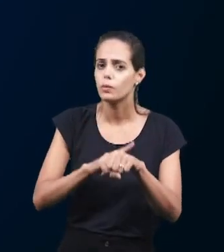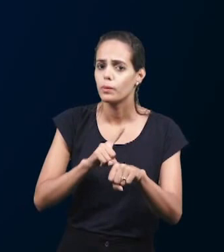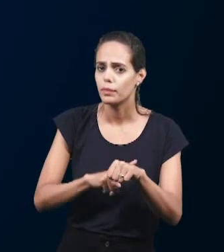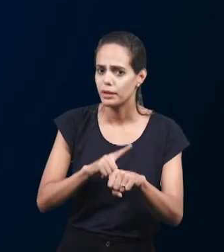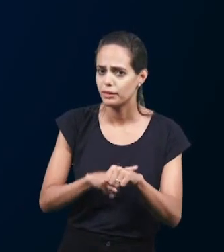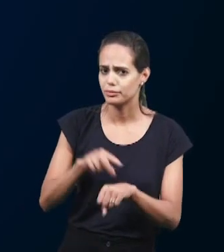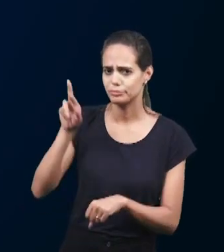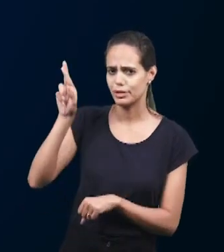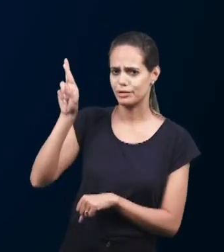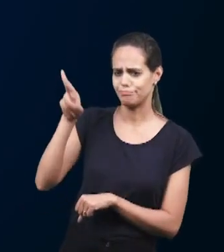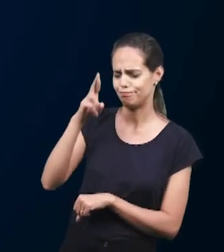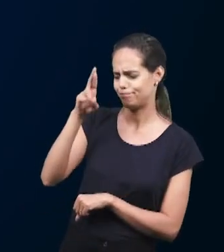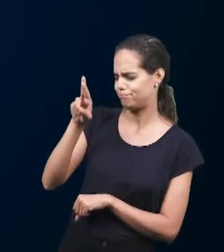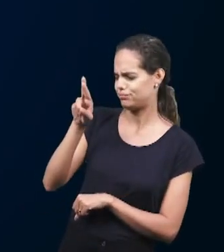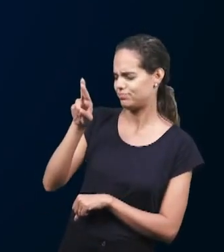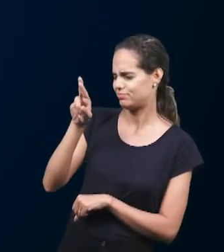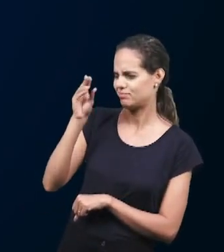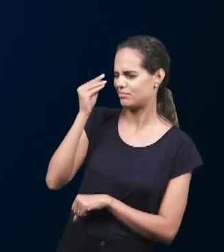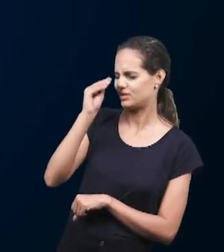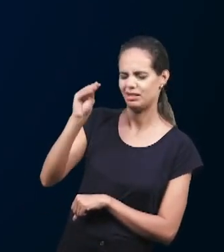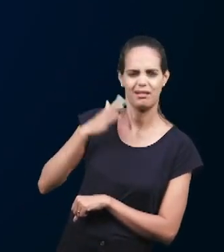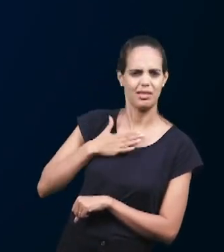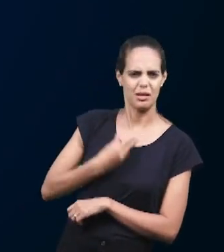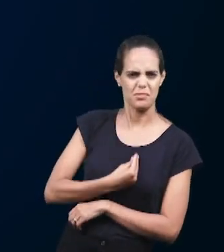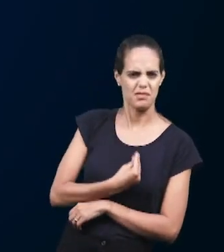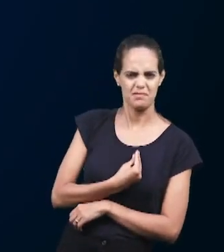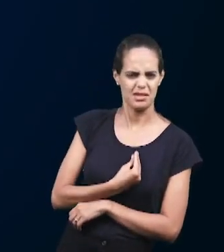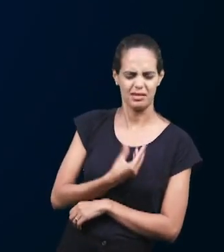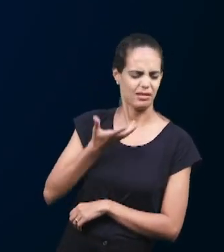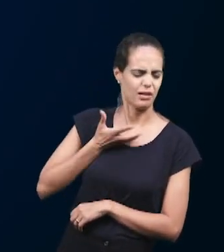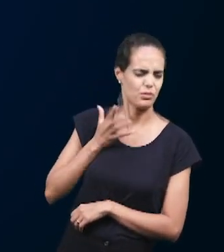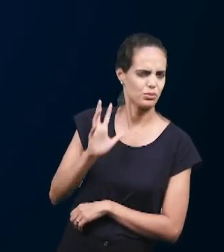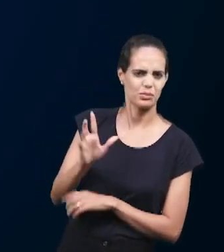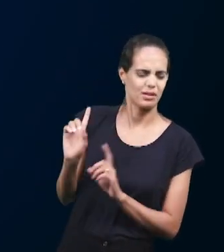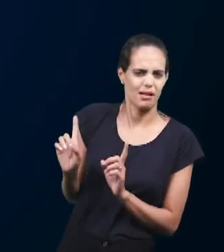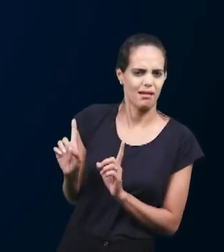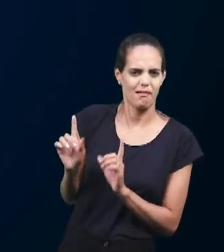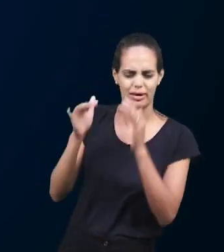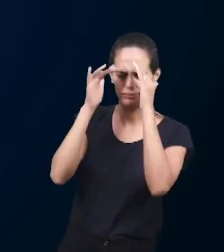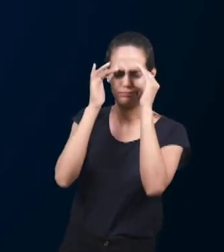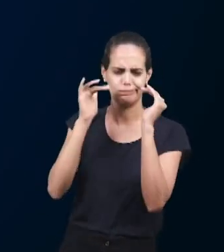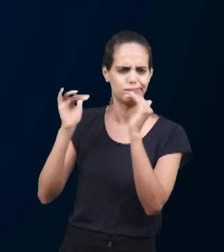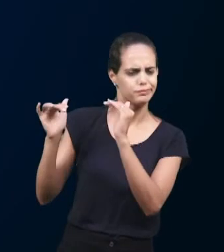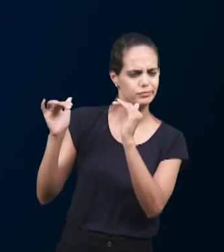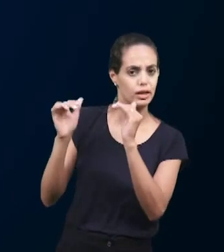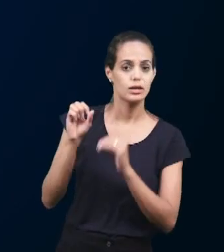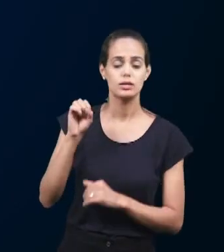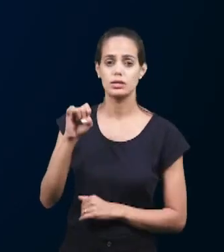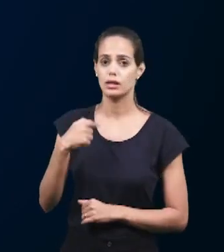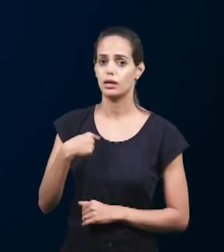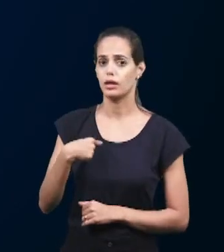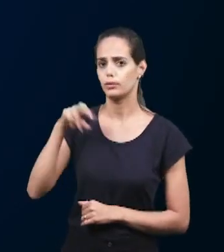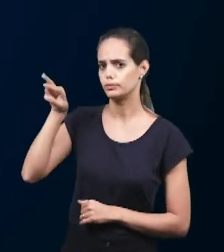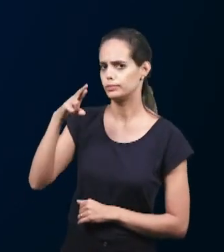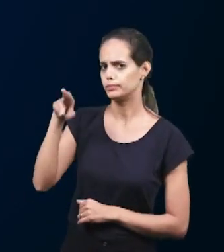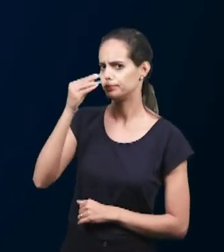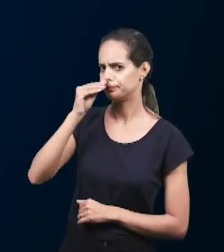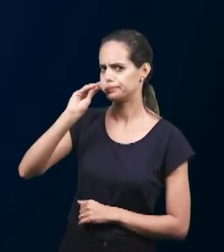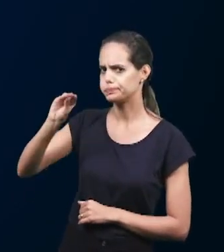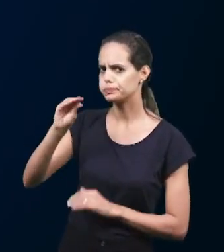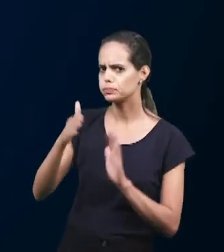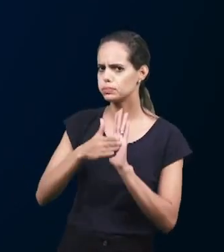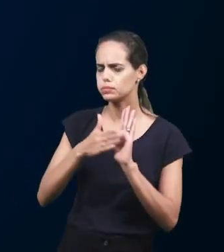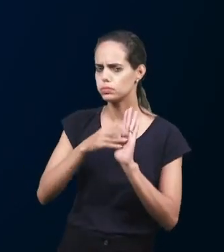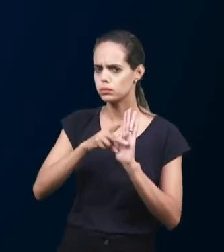projeto de Deus em sua vida e deixa de ser conduzido pelo Espírito Santo. Quando ele rejeita esse projeto,